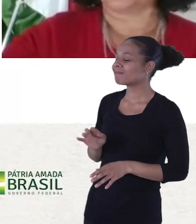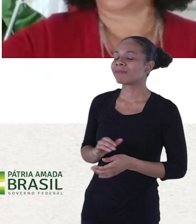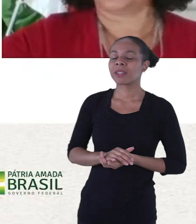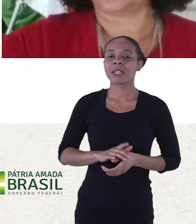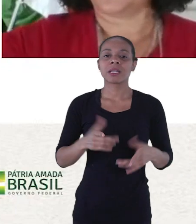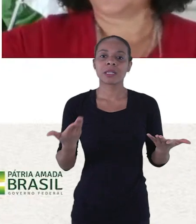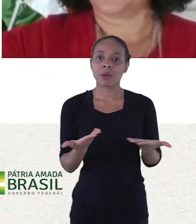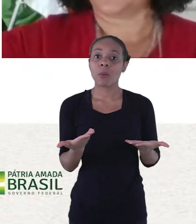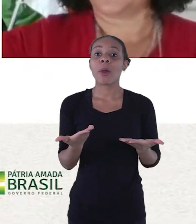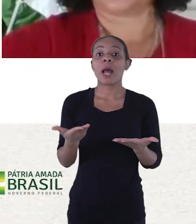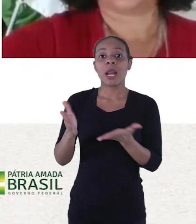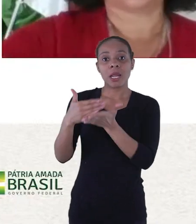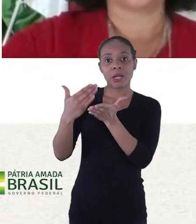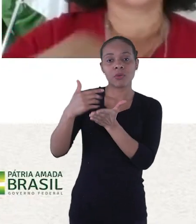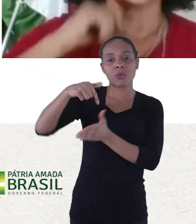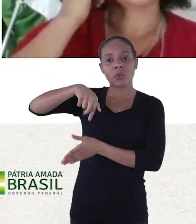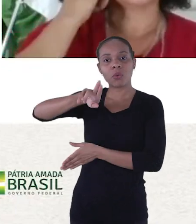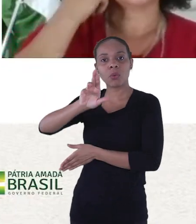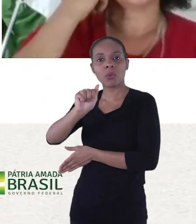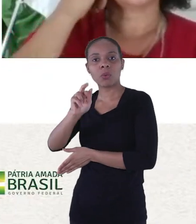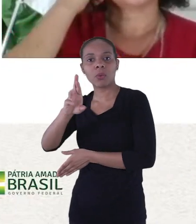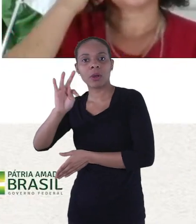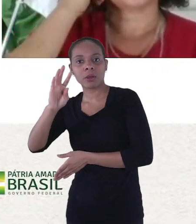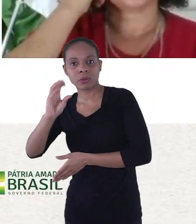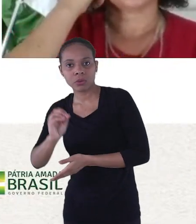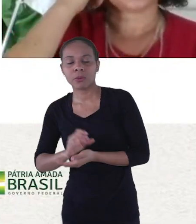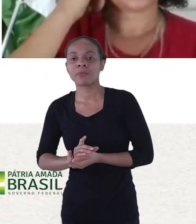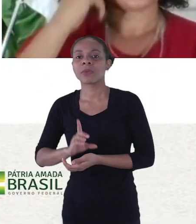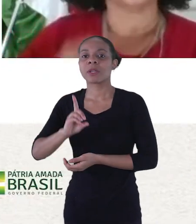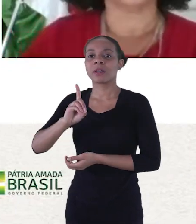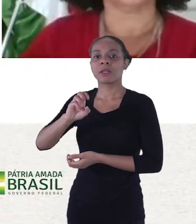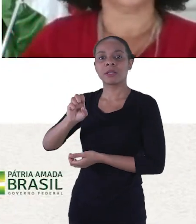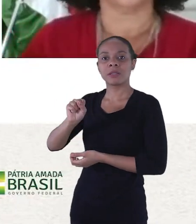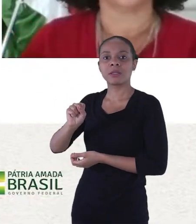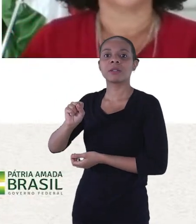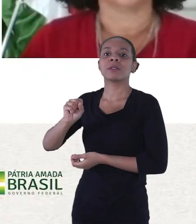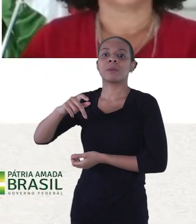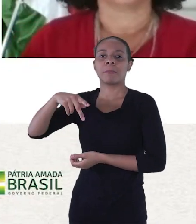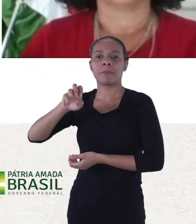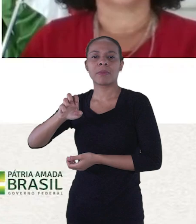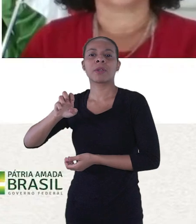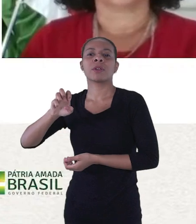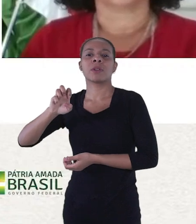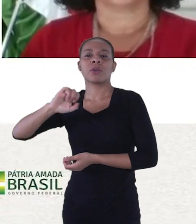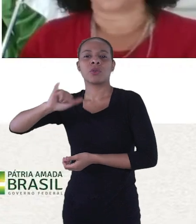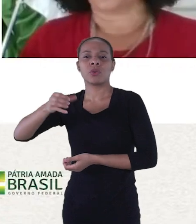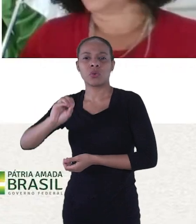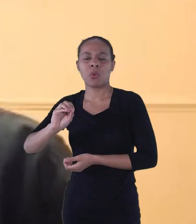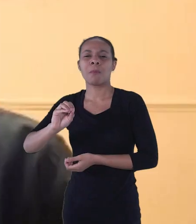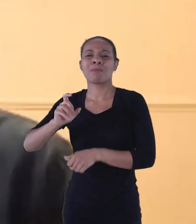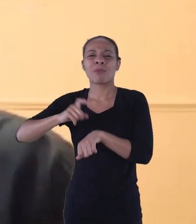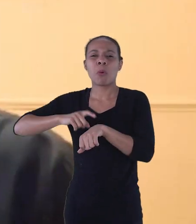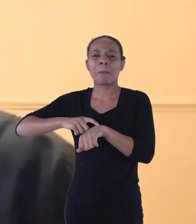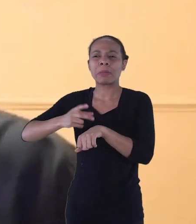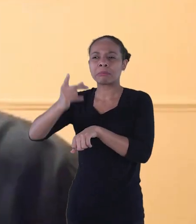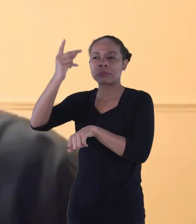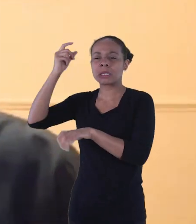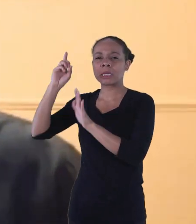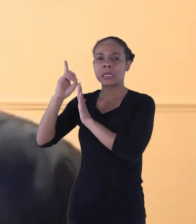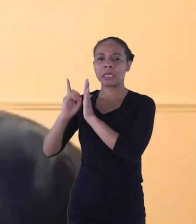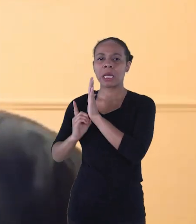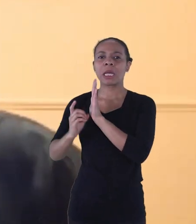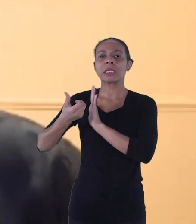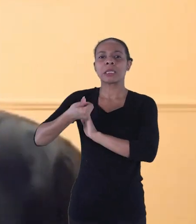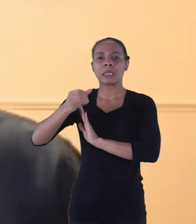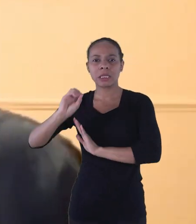falando mais dele, para quem não conhece, Quarto Despejo, Diário de Alfavelado, foi publicado na década de 60. A Carolina relata seu cotidiano como catadora de